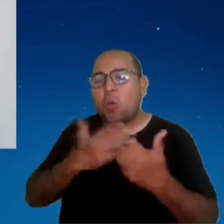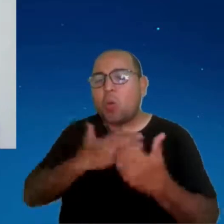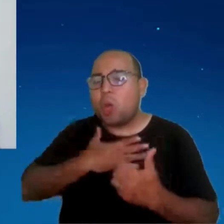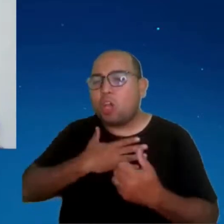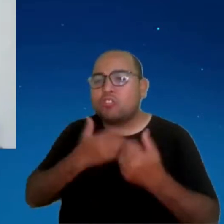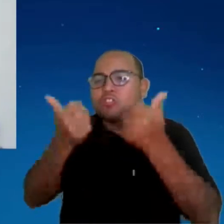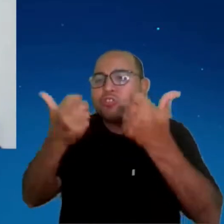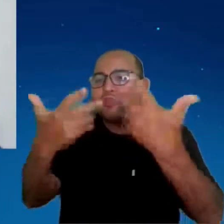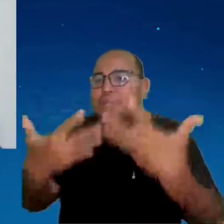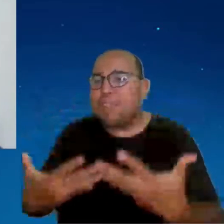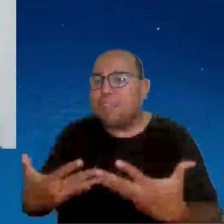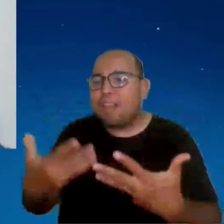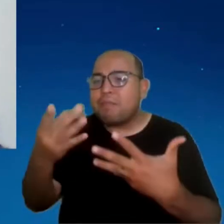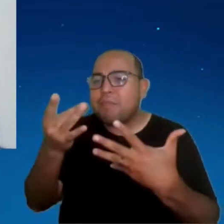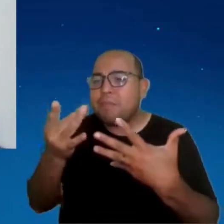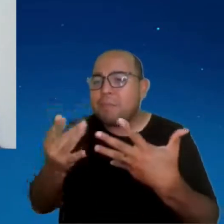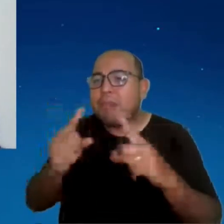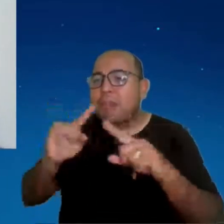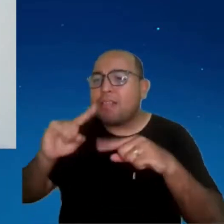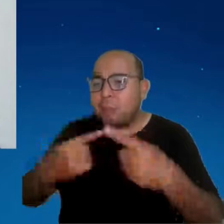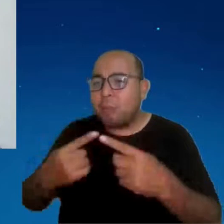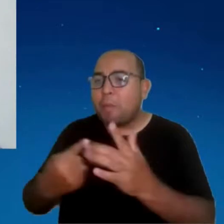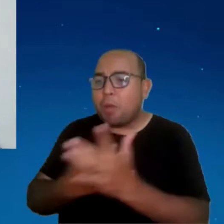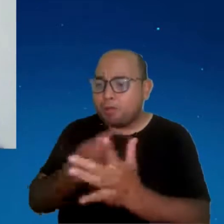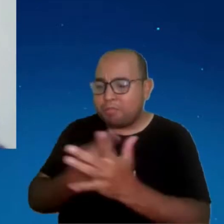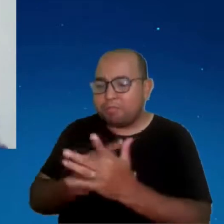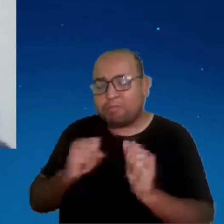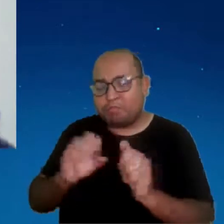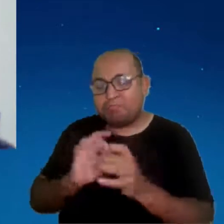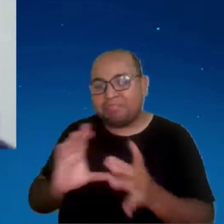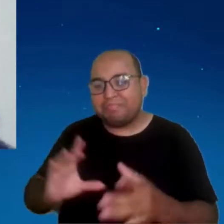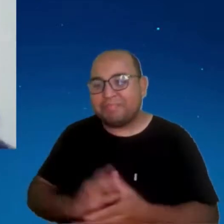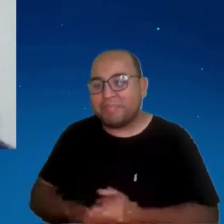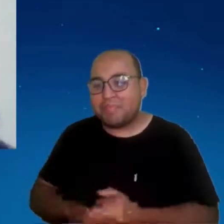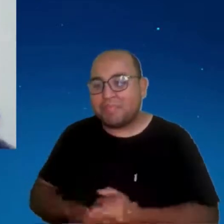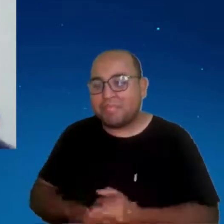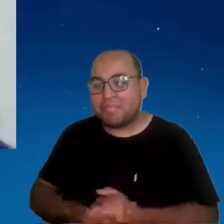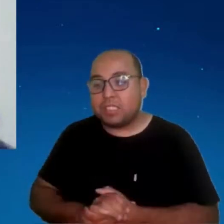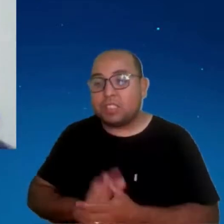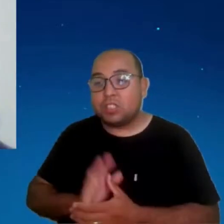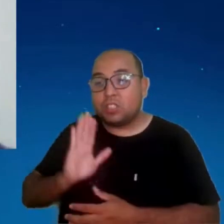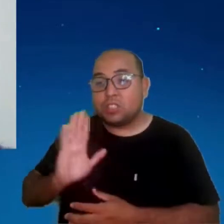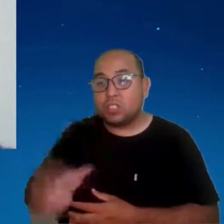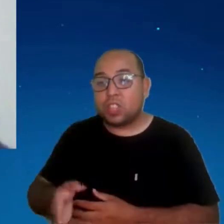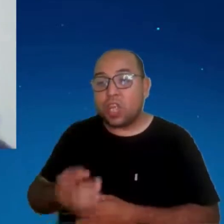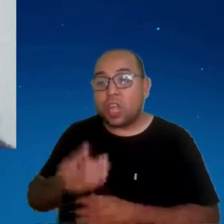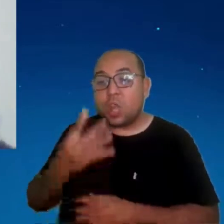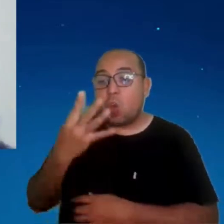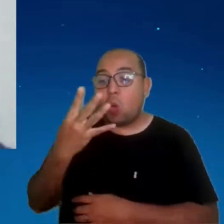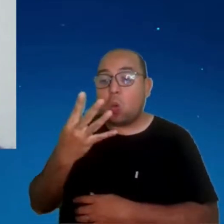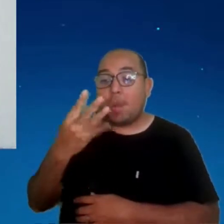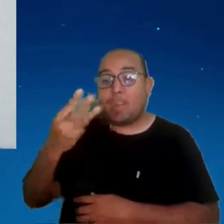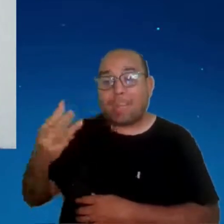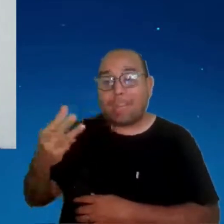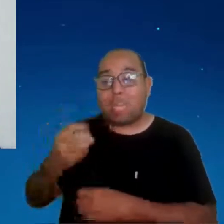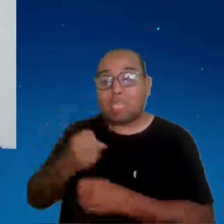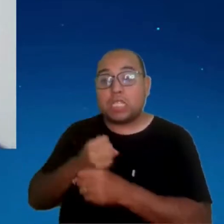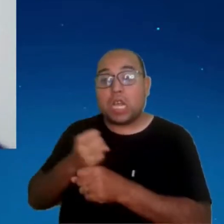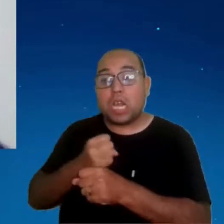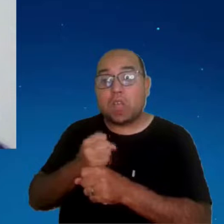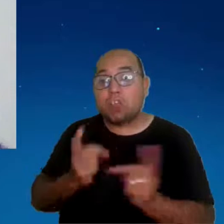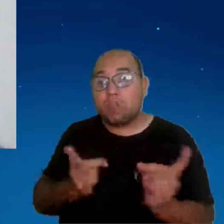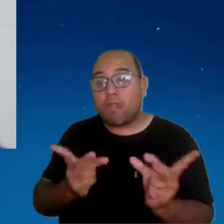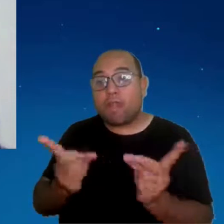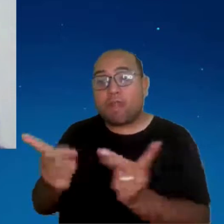mas podem depois fazer as perguntas de acordo, né. Já são 43 anos de varejo, né, então, assim,